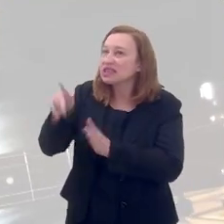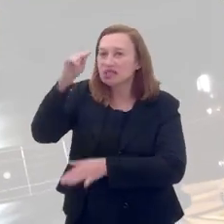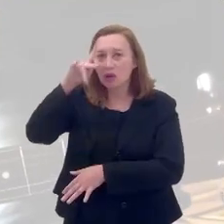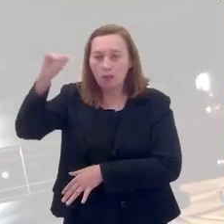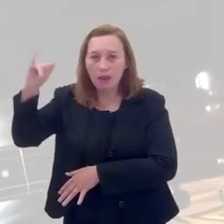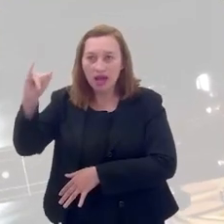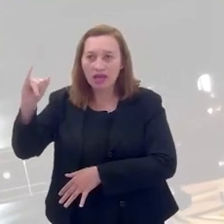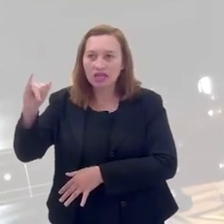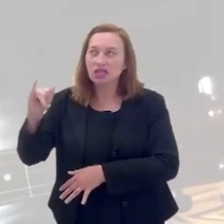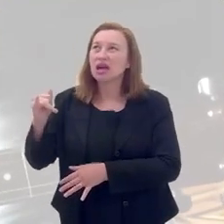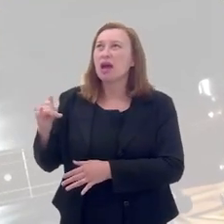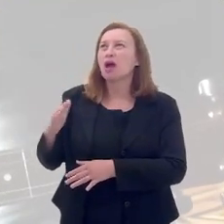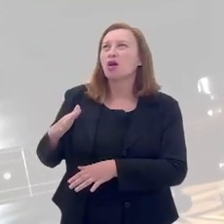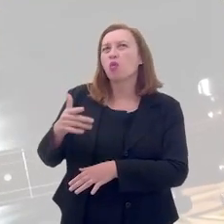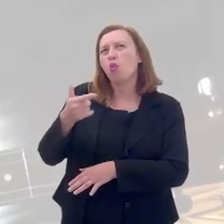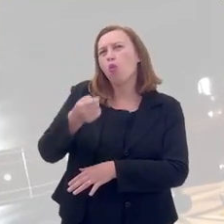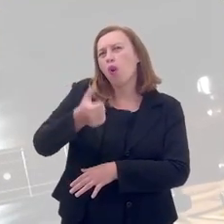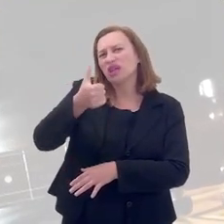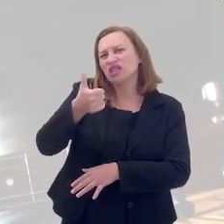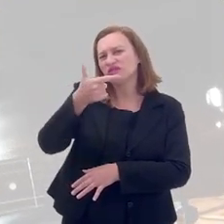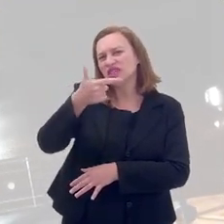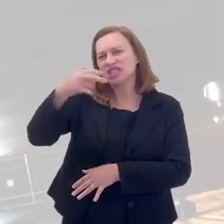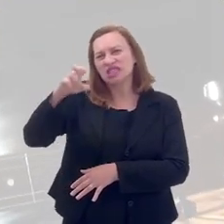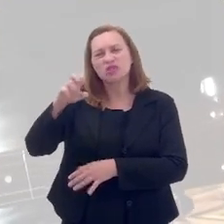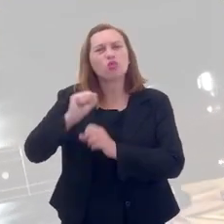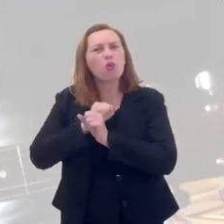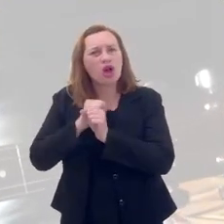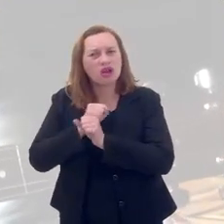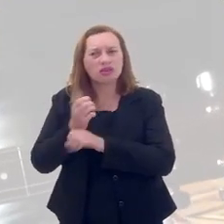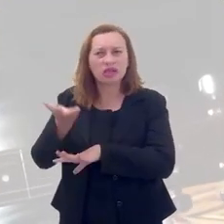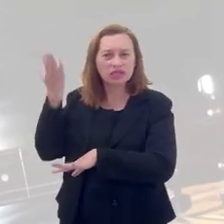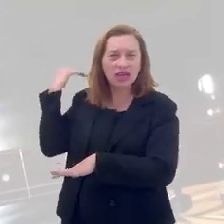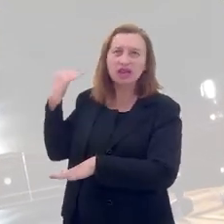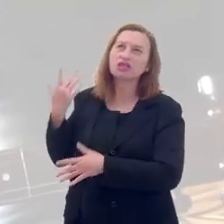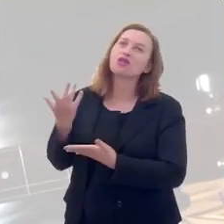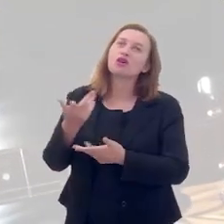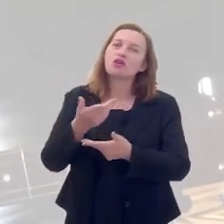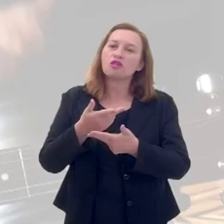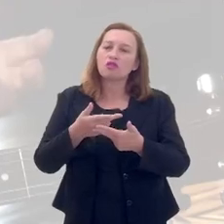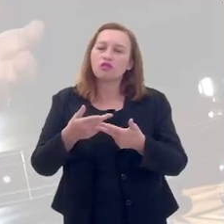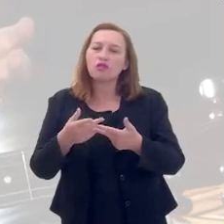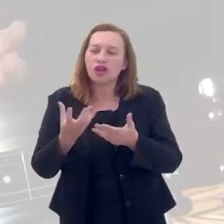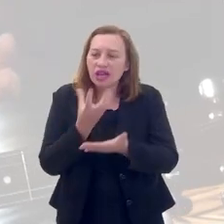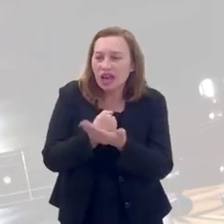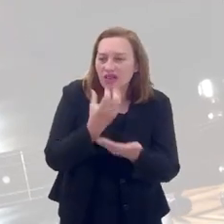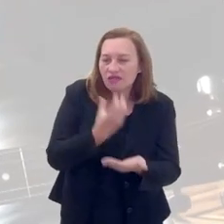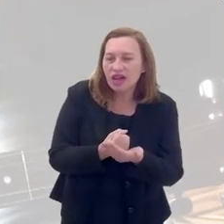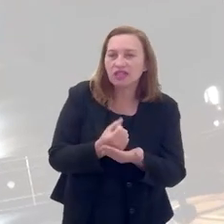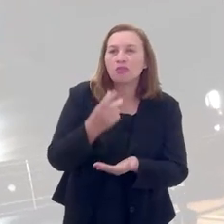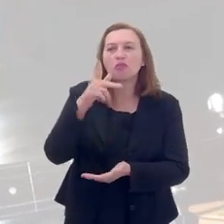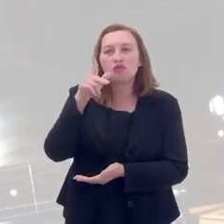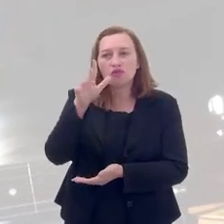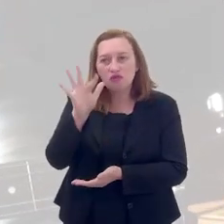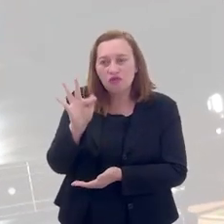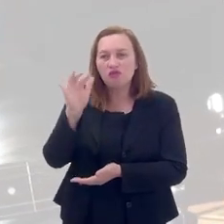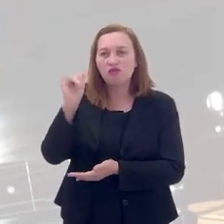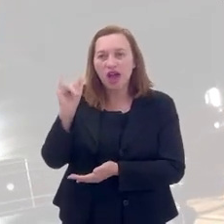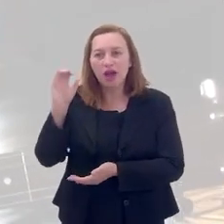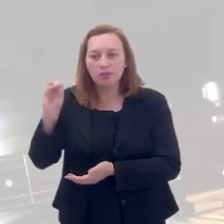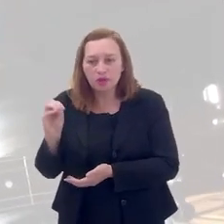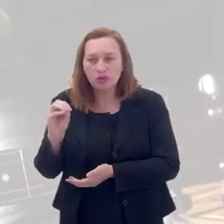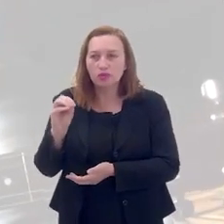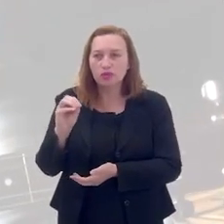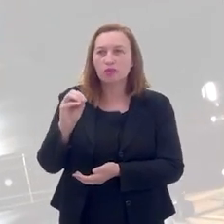já também há 20 quase 25 anos atrás ela foi gravada pelo padre Fábio de Melo foi gravada pelo padre Marcelo foi gravada